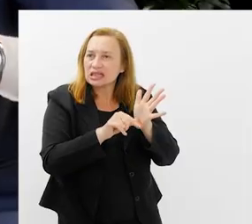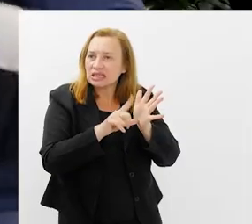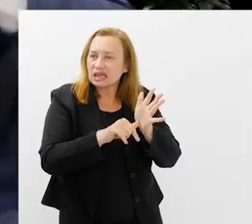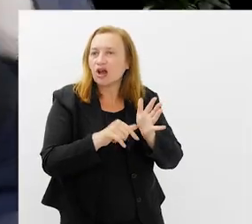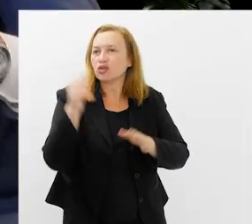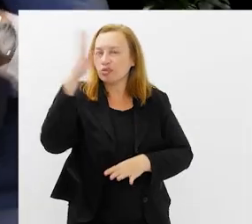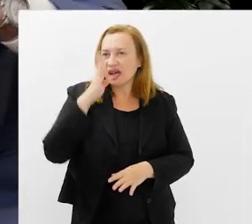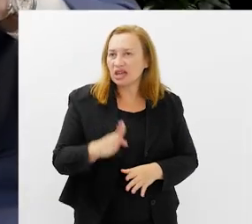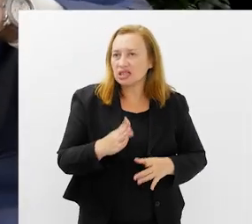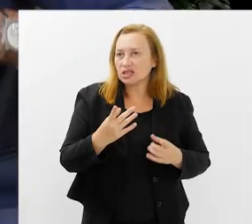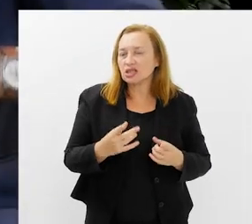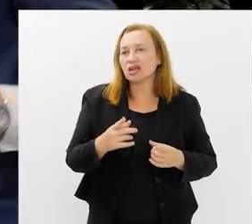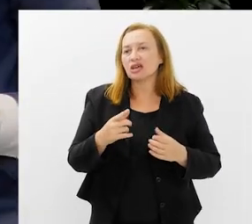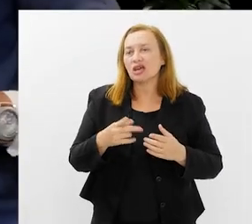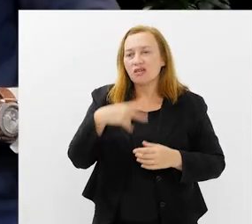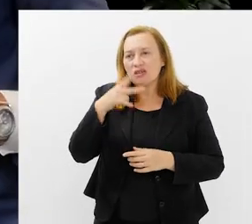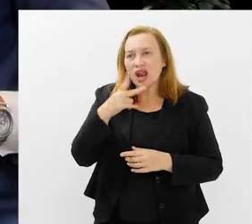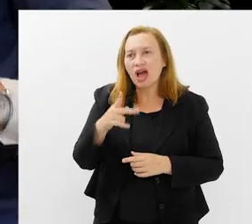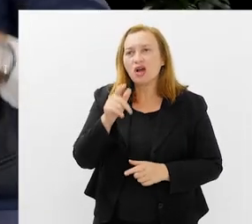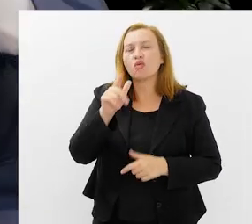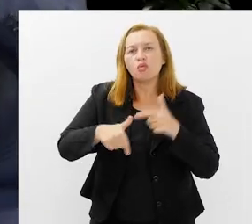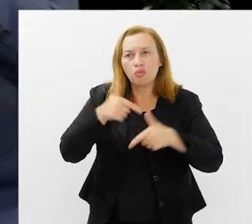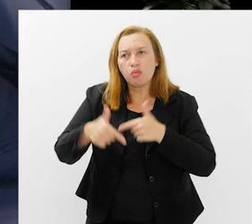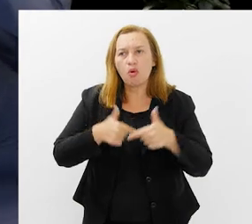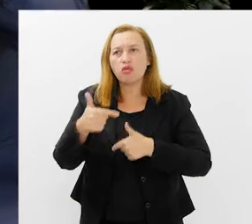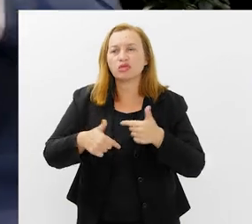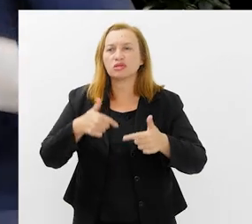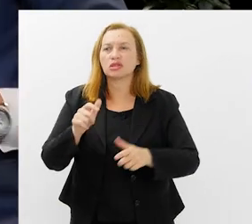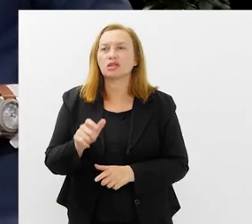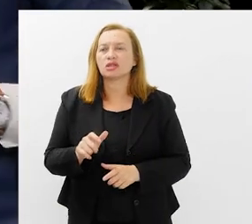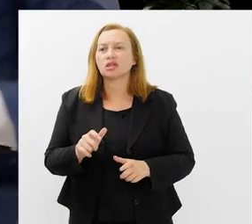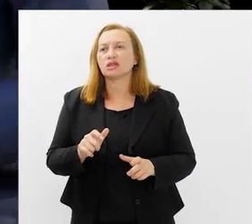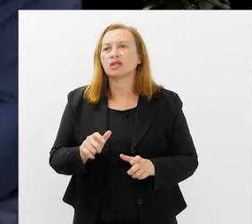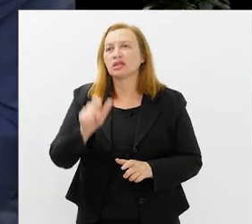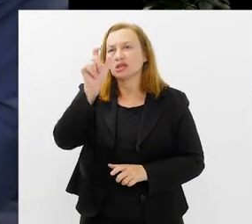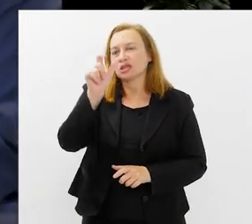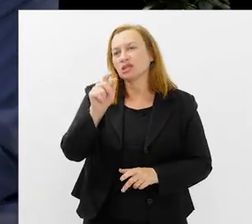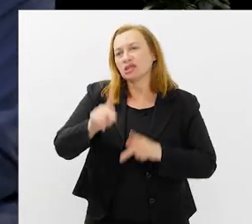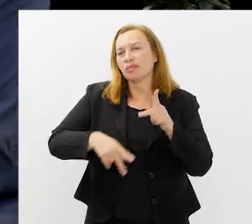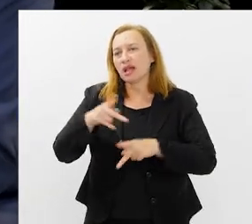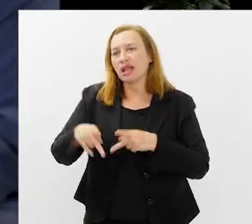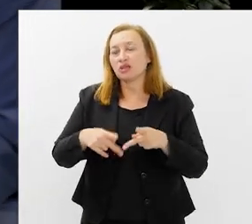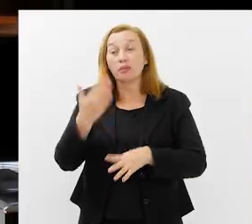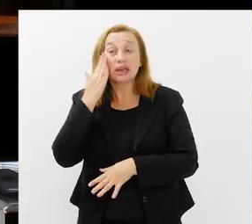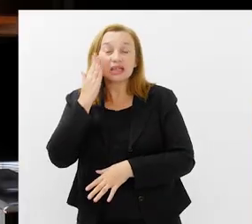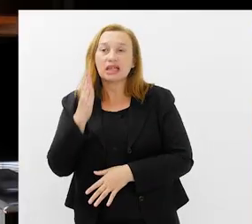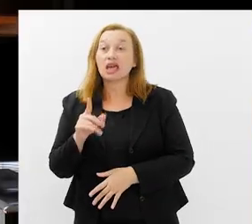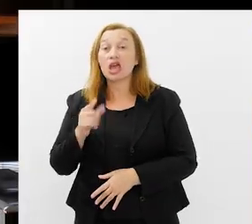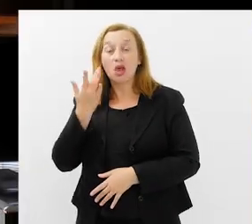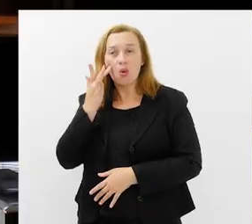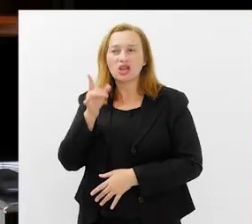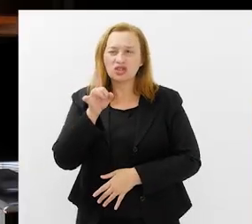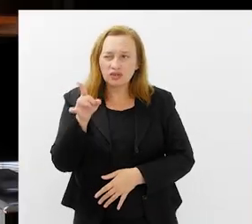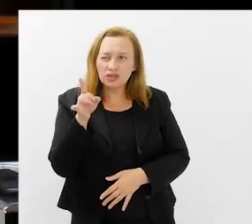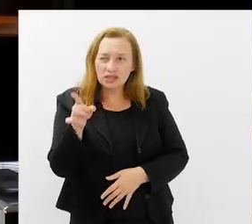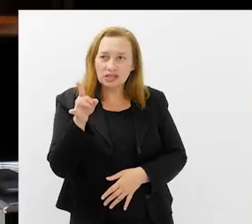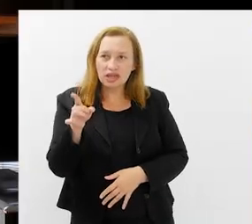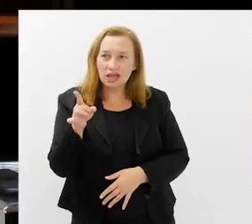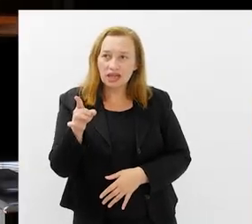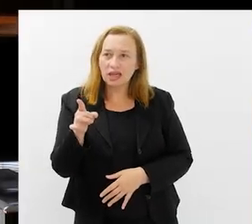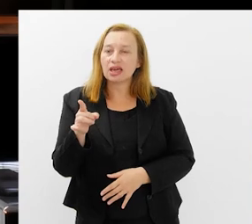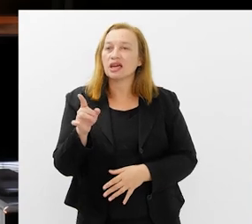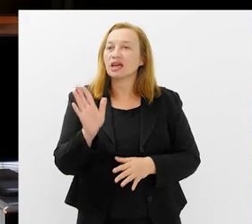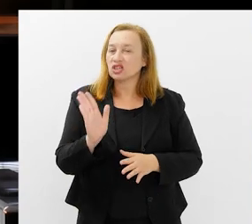Brasil, fazer esse enfrentamento com o trabalhador, para ele entender a importância desse tema? Olha, eu acho que o seu enfrentamento através desse